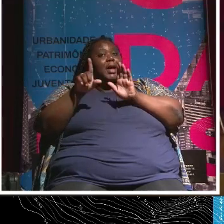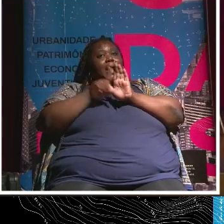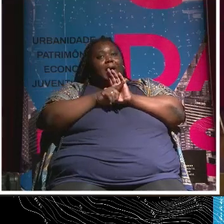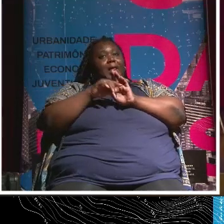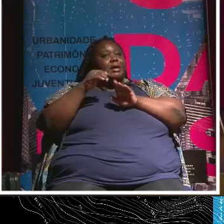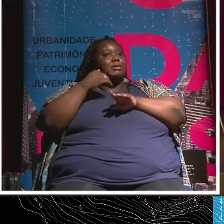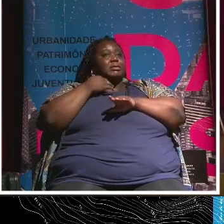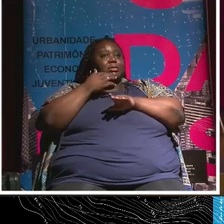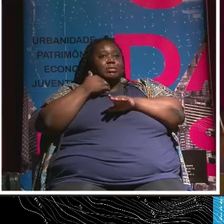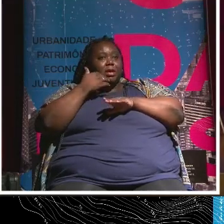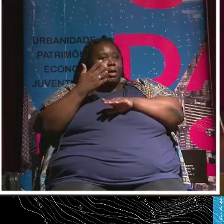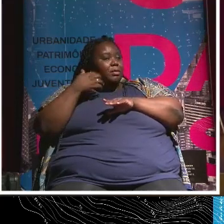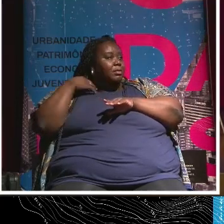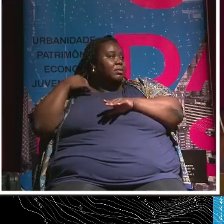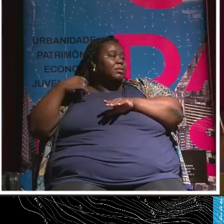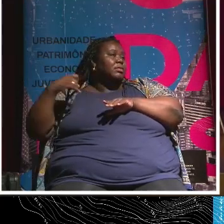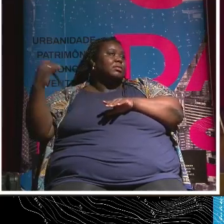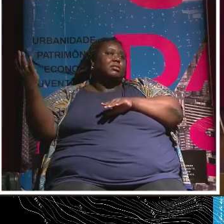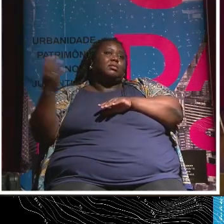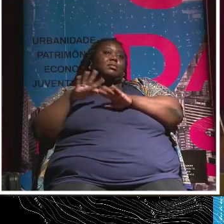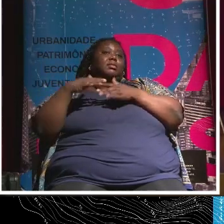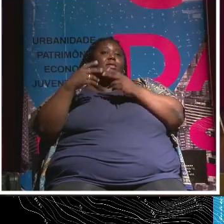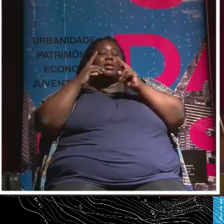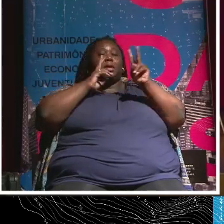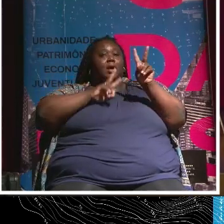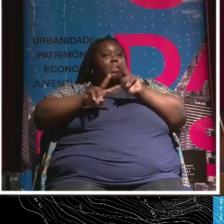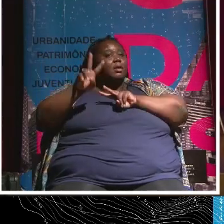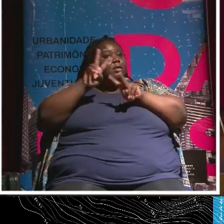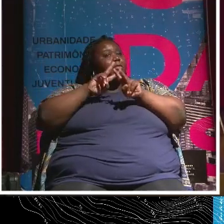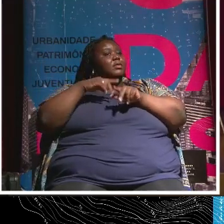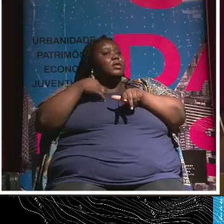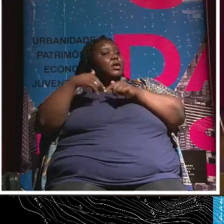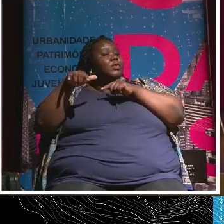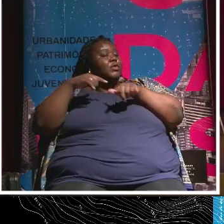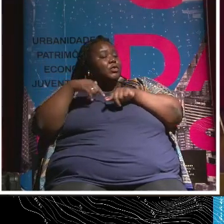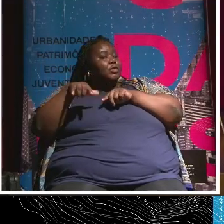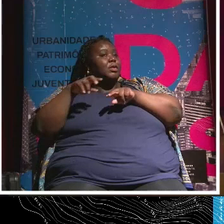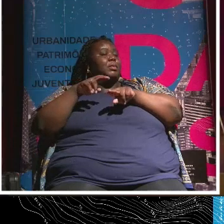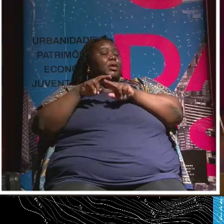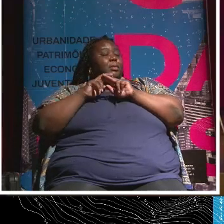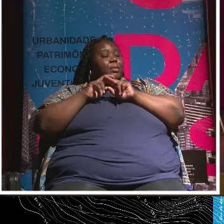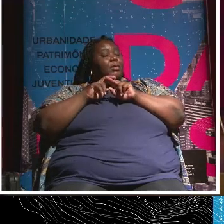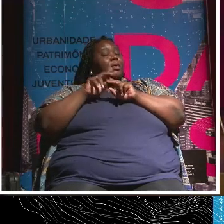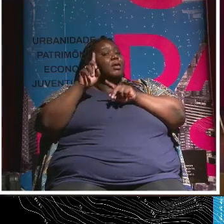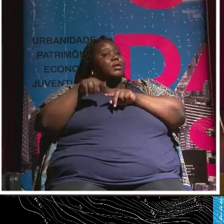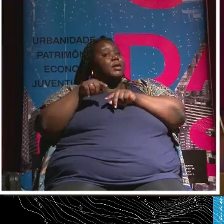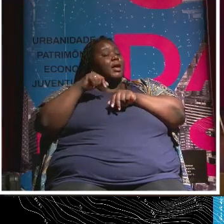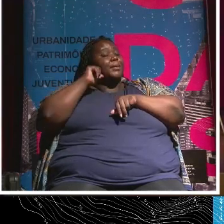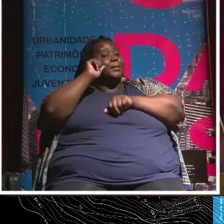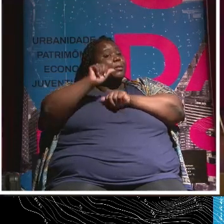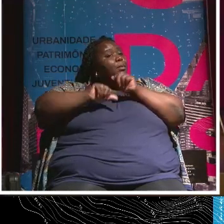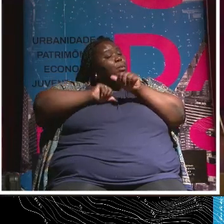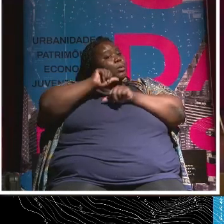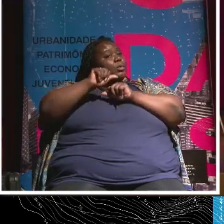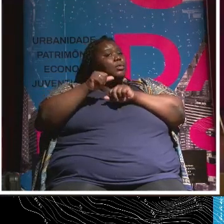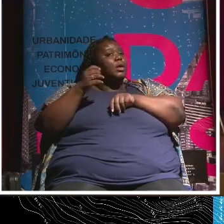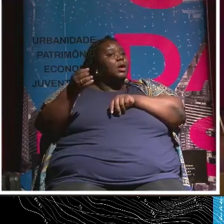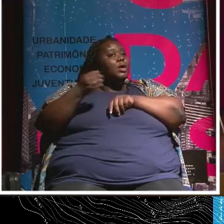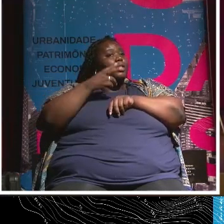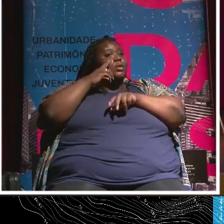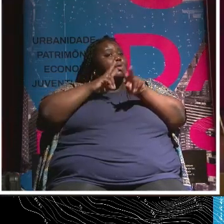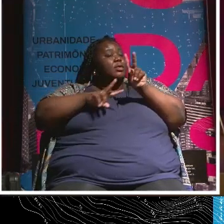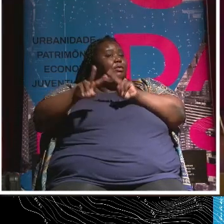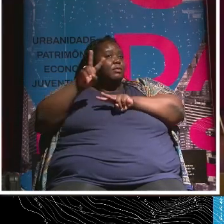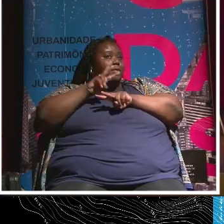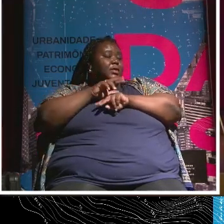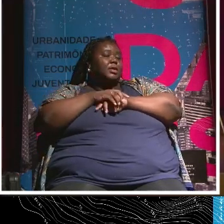né? E essa visão de trabalhar a partir da escuta implica mudar essa nossa perspectiva,